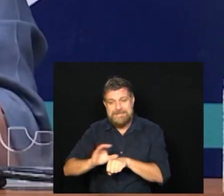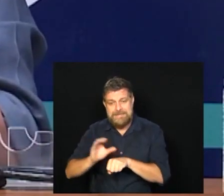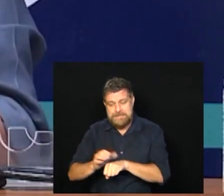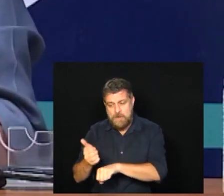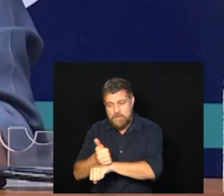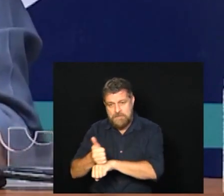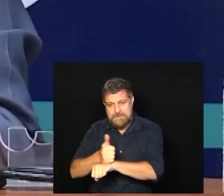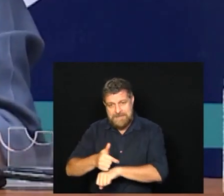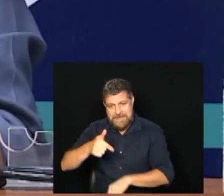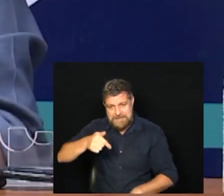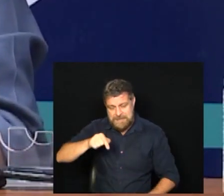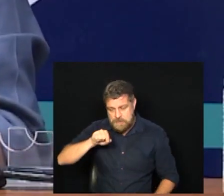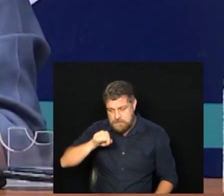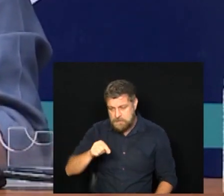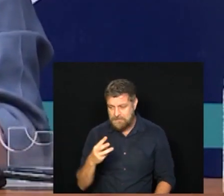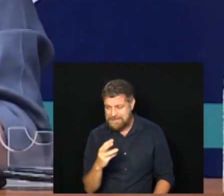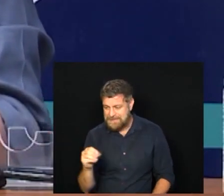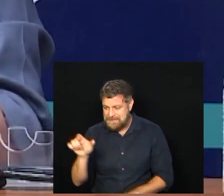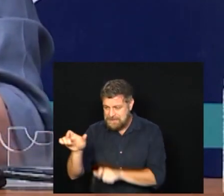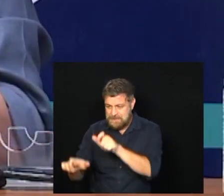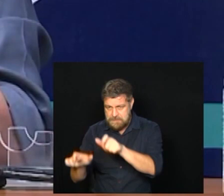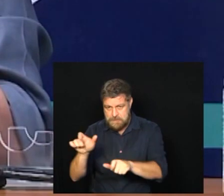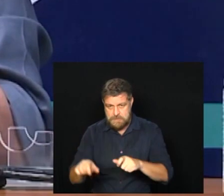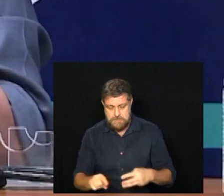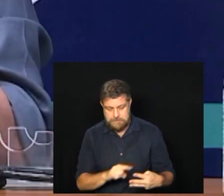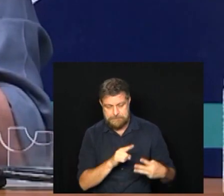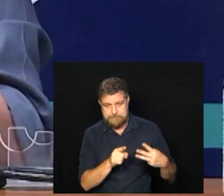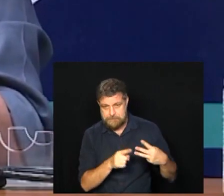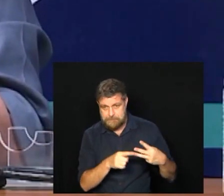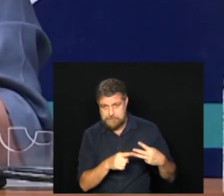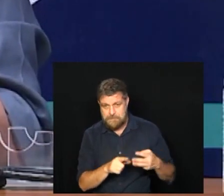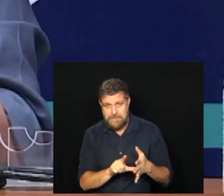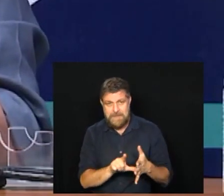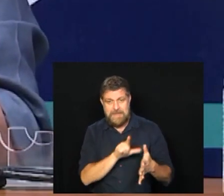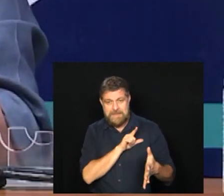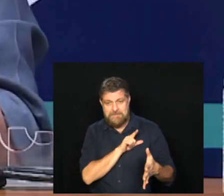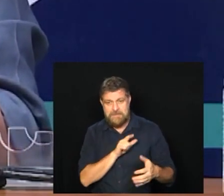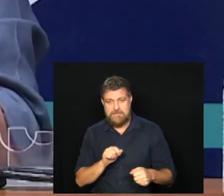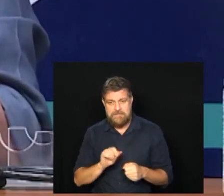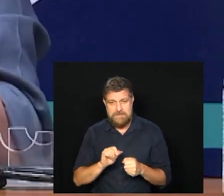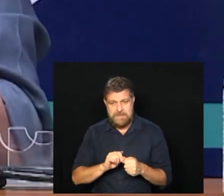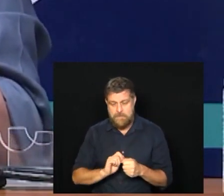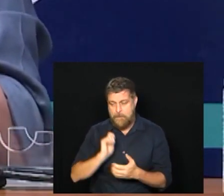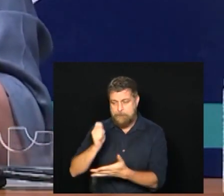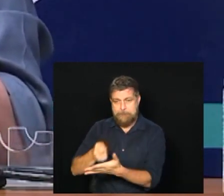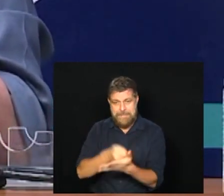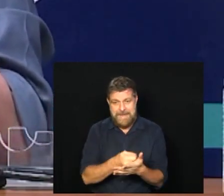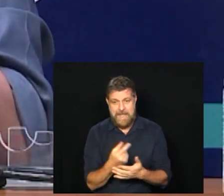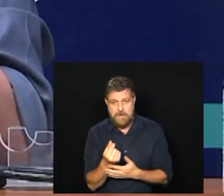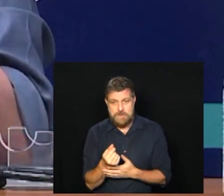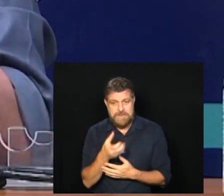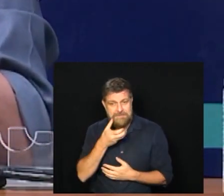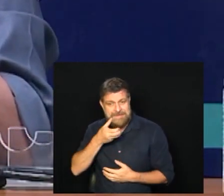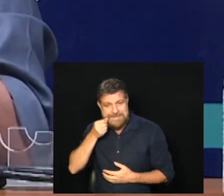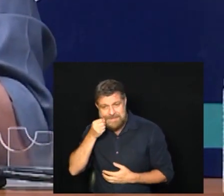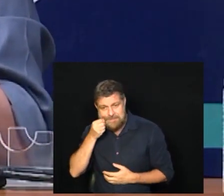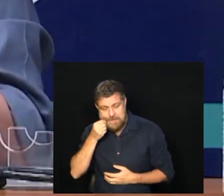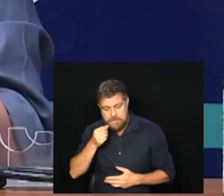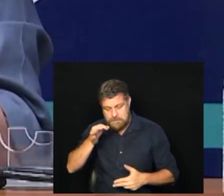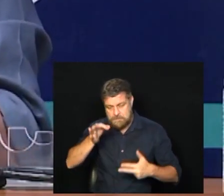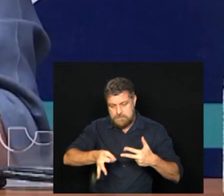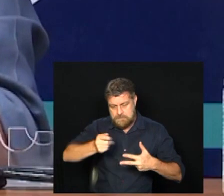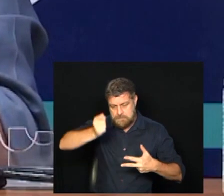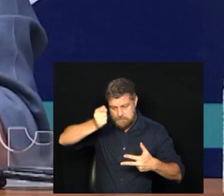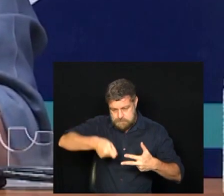de 7.300 pessoas. Fizemos a antecipação dos precatórios com autorização do Tribunal de